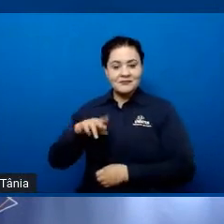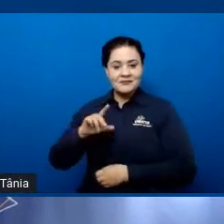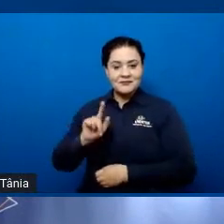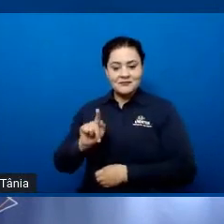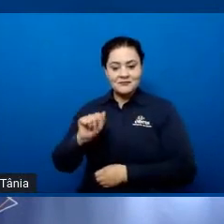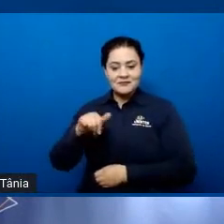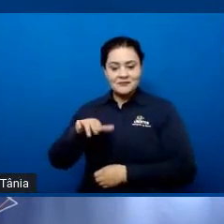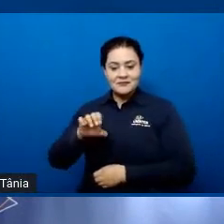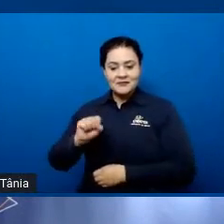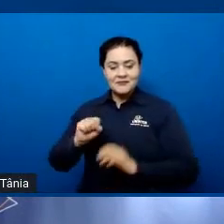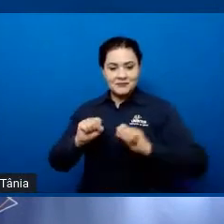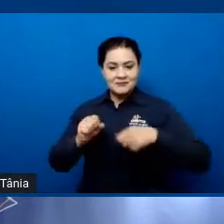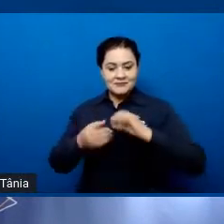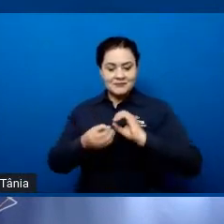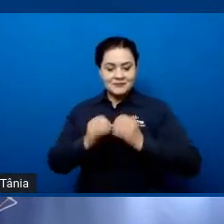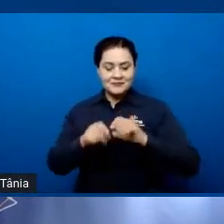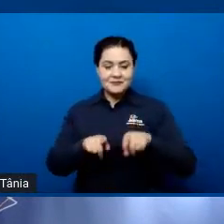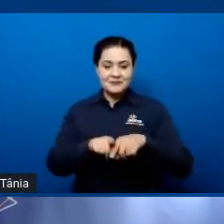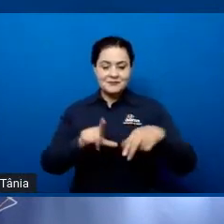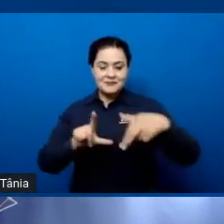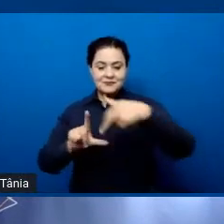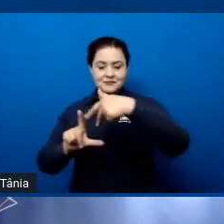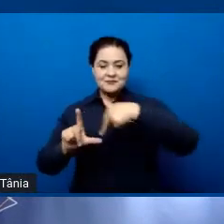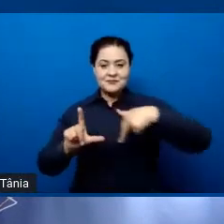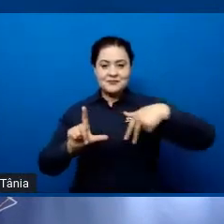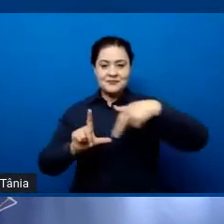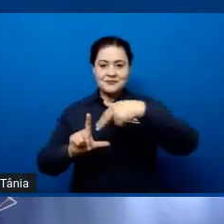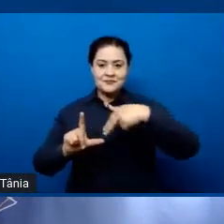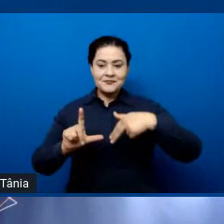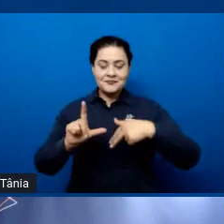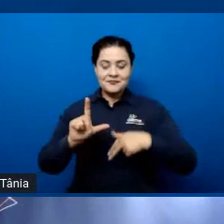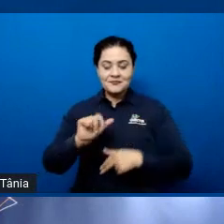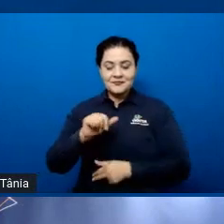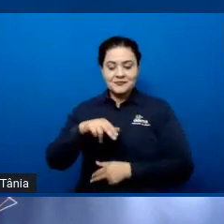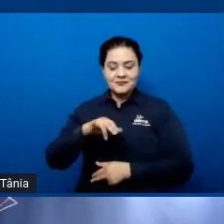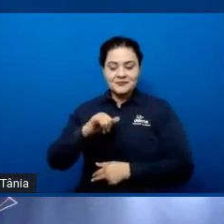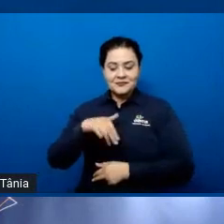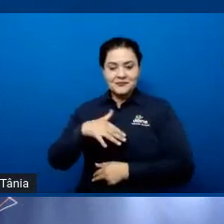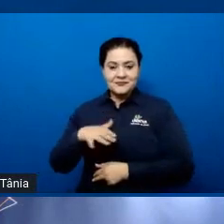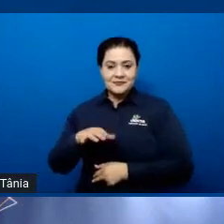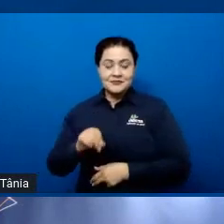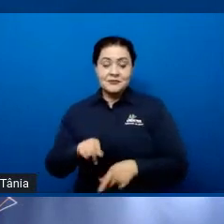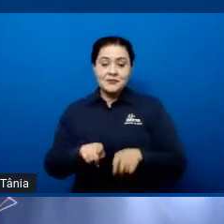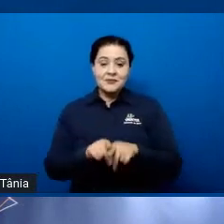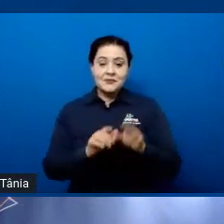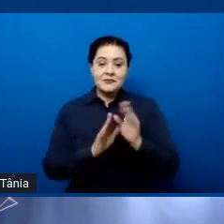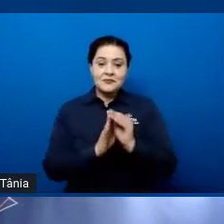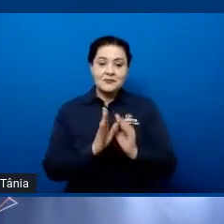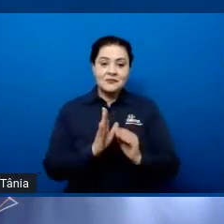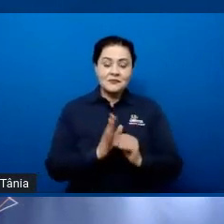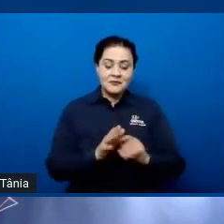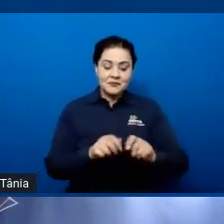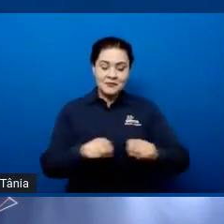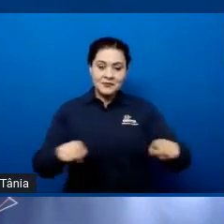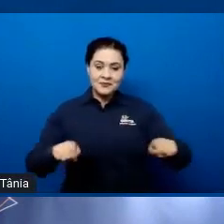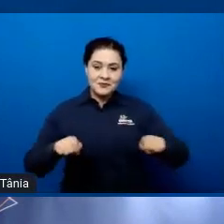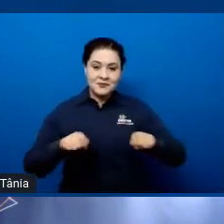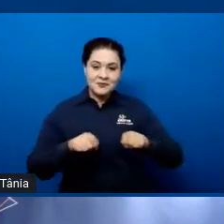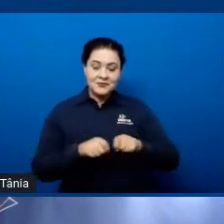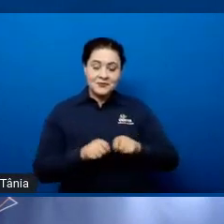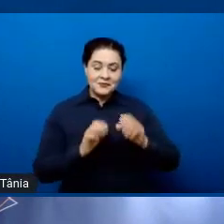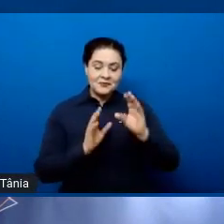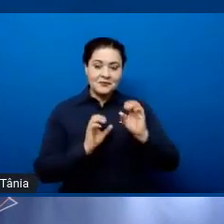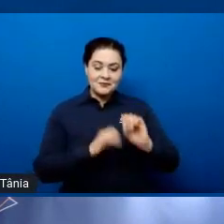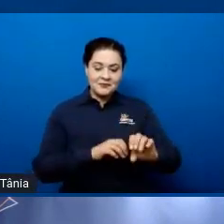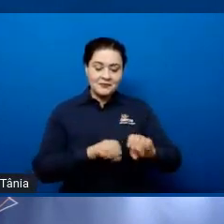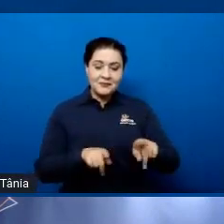e a complementação de produzir conteúdo para educação, né? E eu vou fazer algumas abordagens